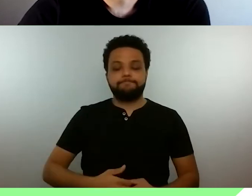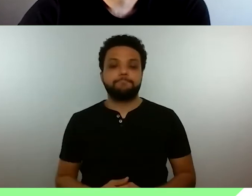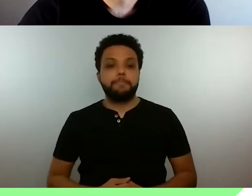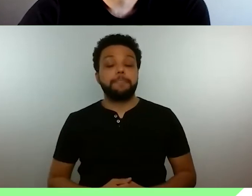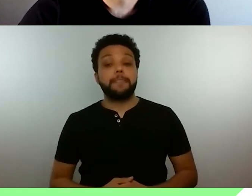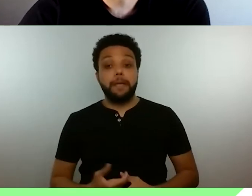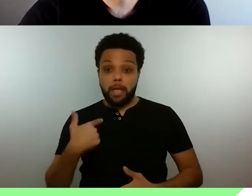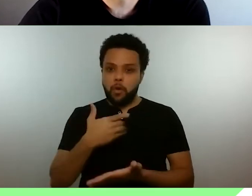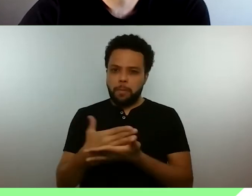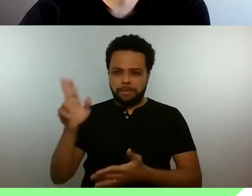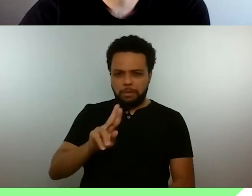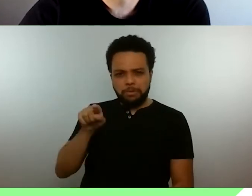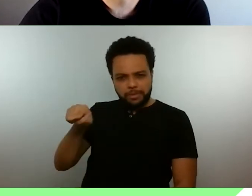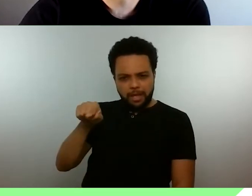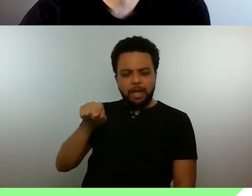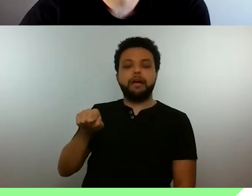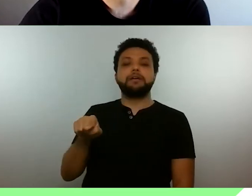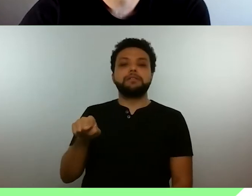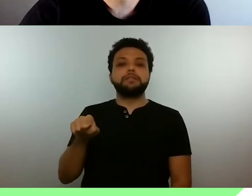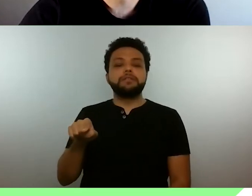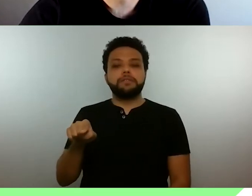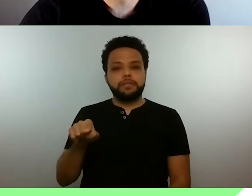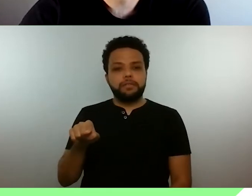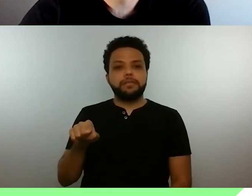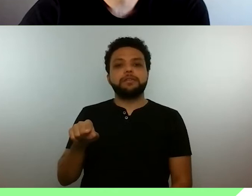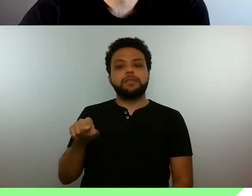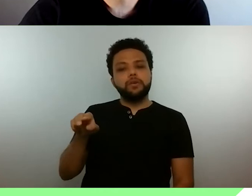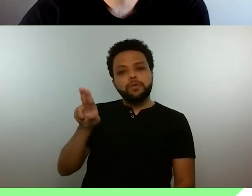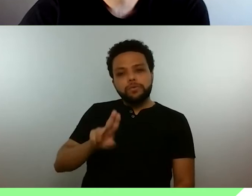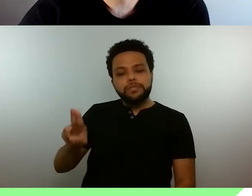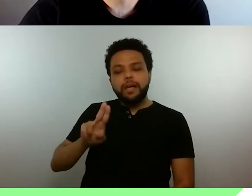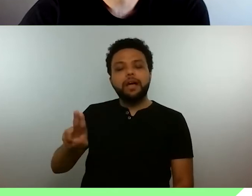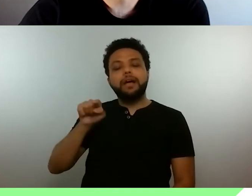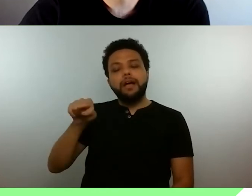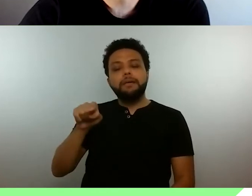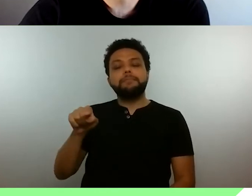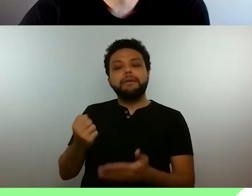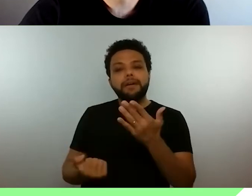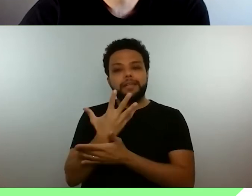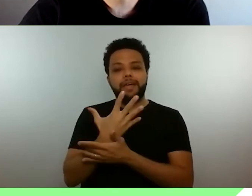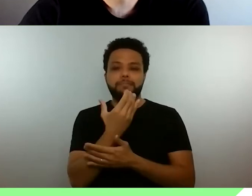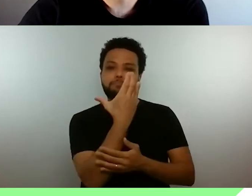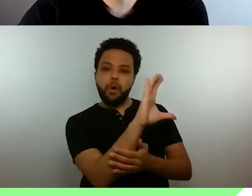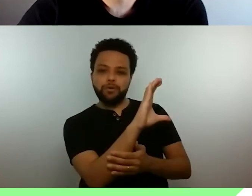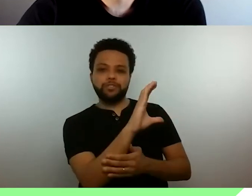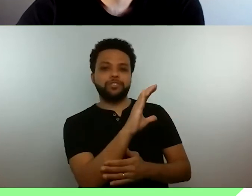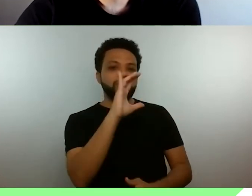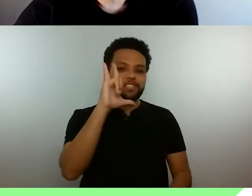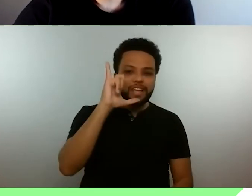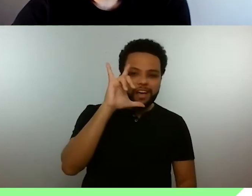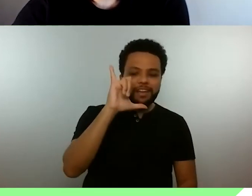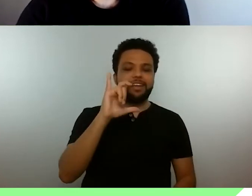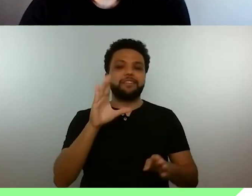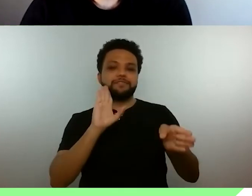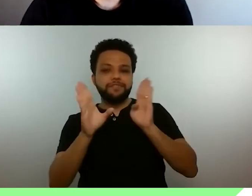no Photoshop, fazendo ali post para Instagram, Facebook, e daí depois